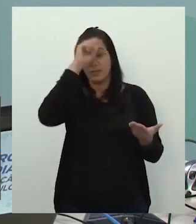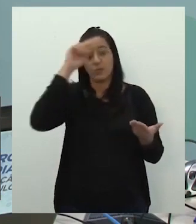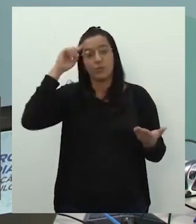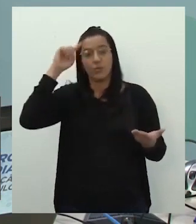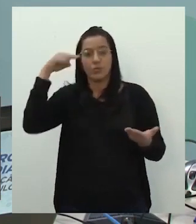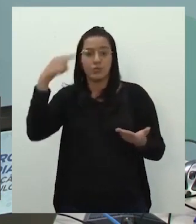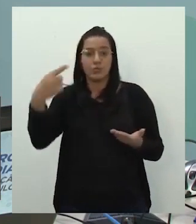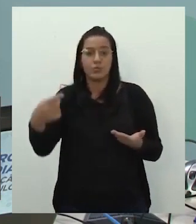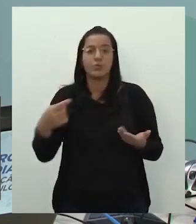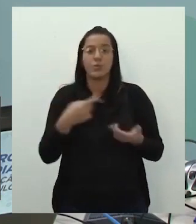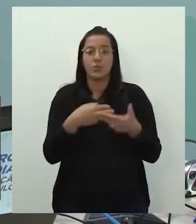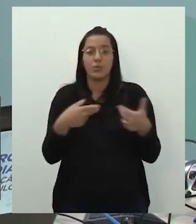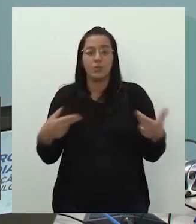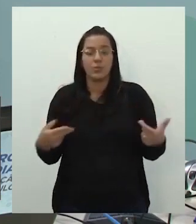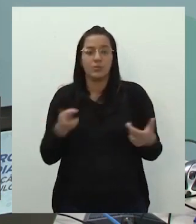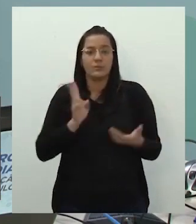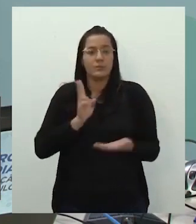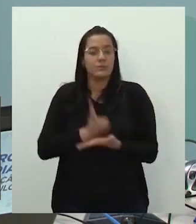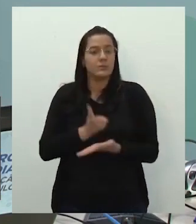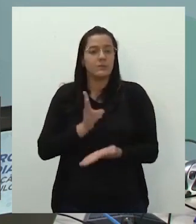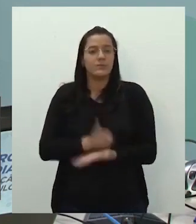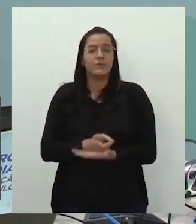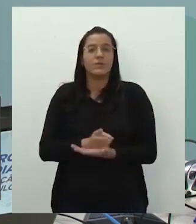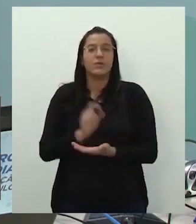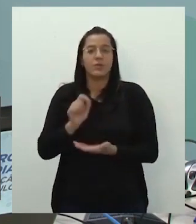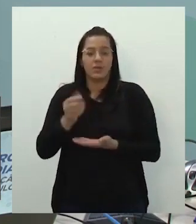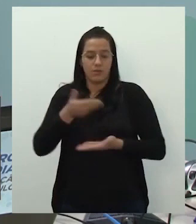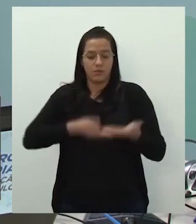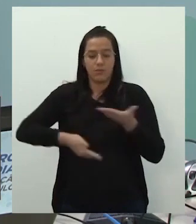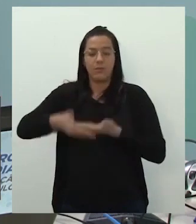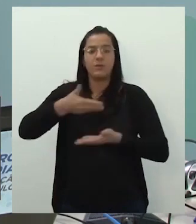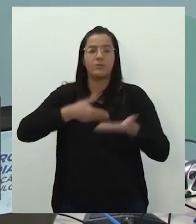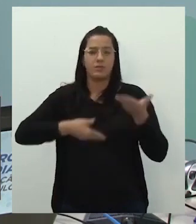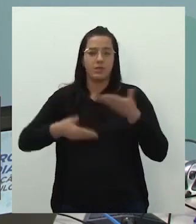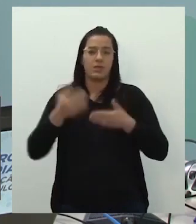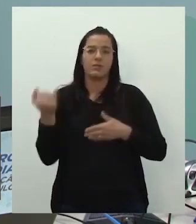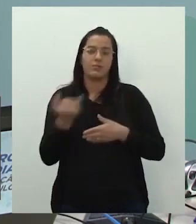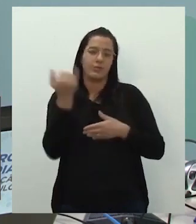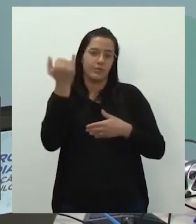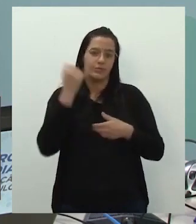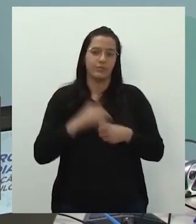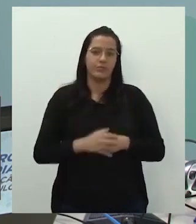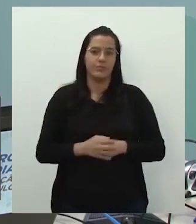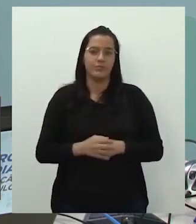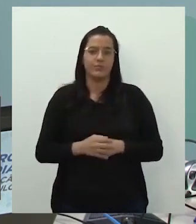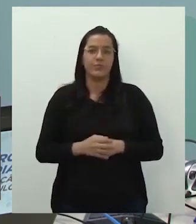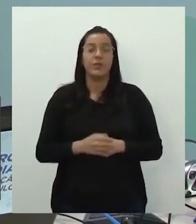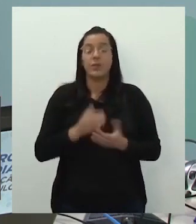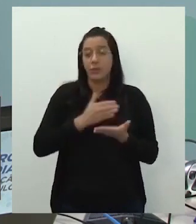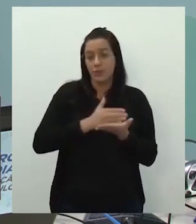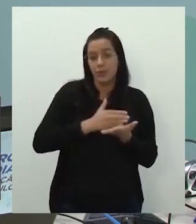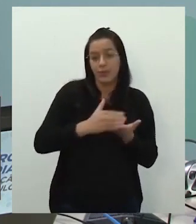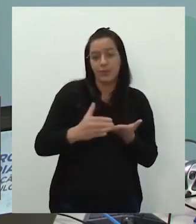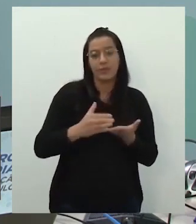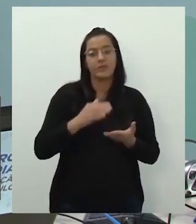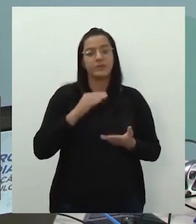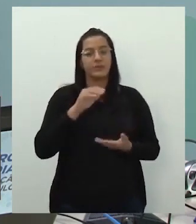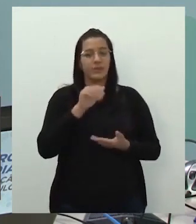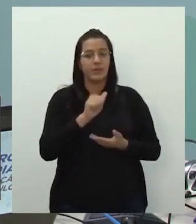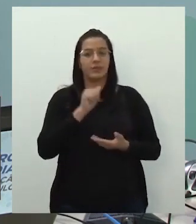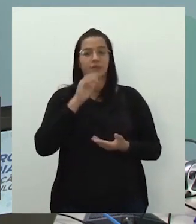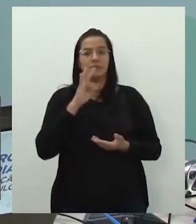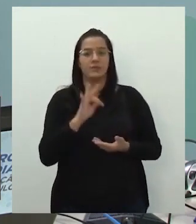cotidiano, aprender sempre e compartilhar esse aprendizado. No início da TPC, nós pedimos que